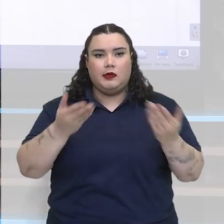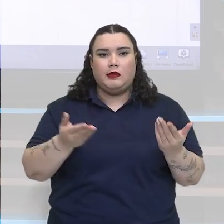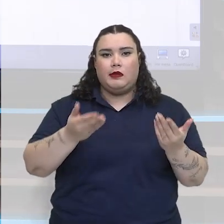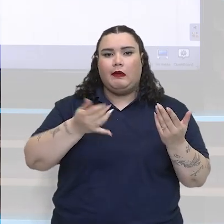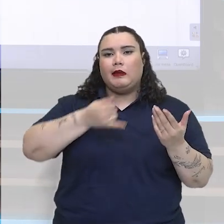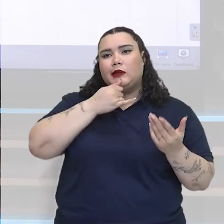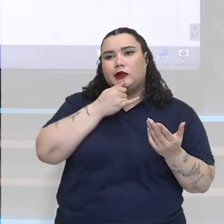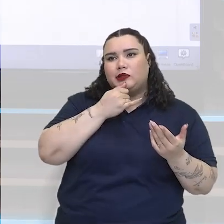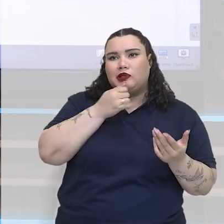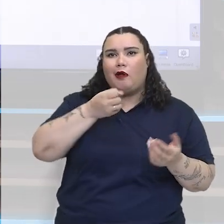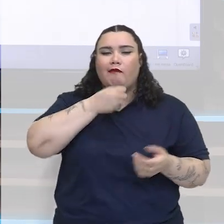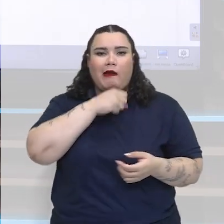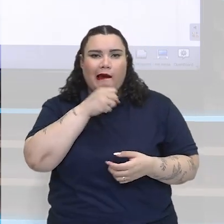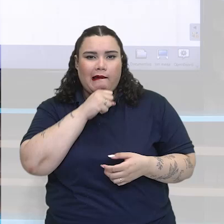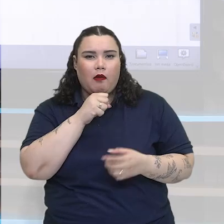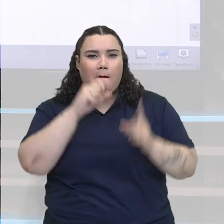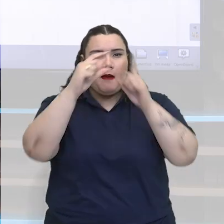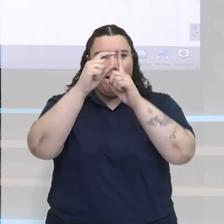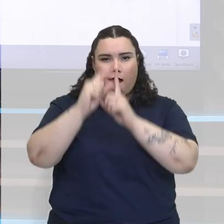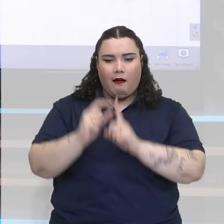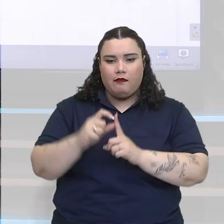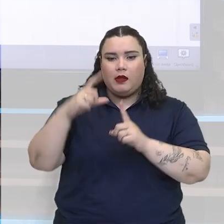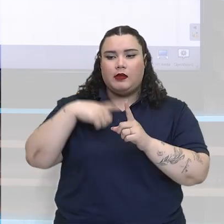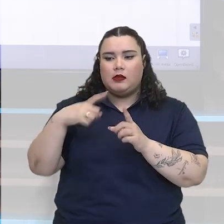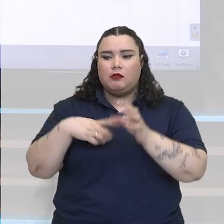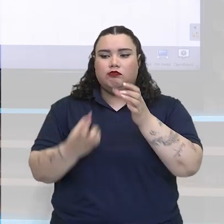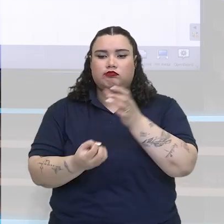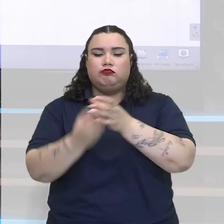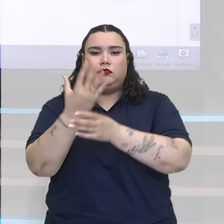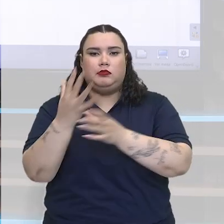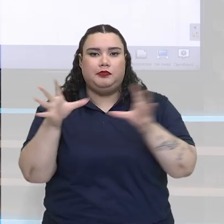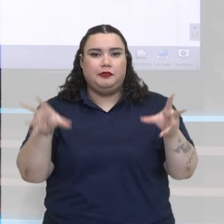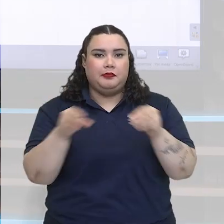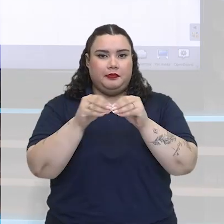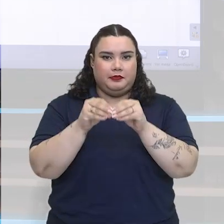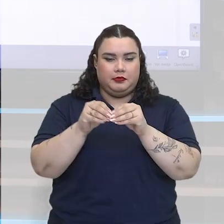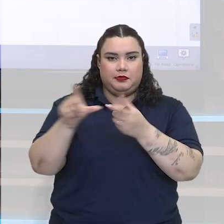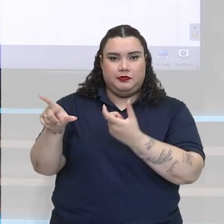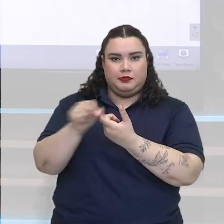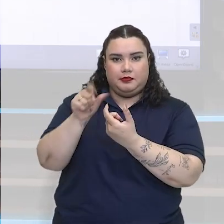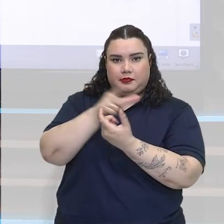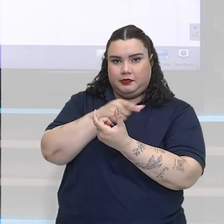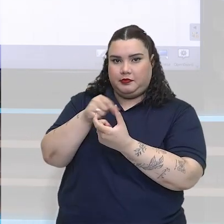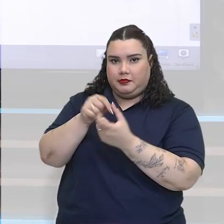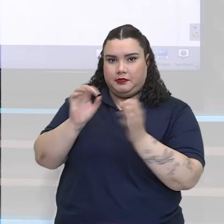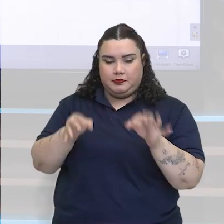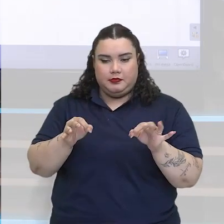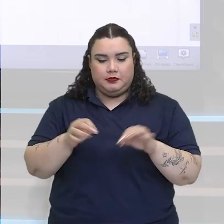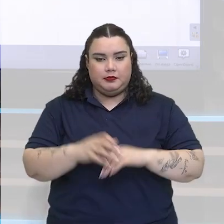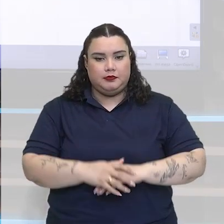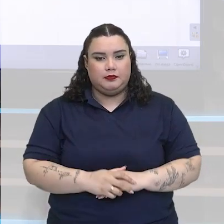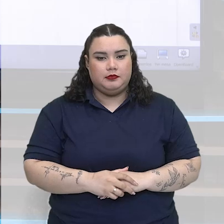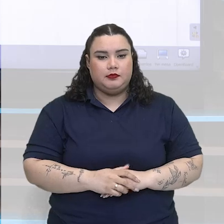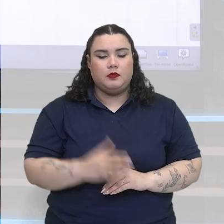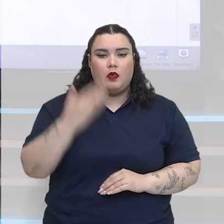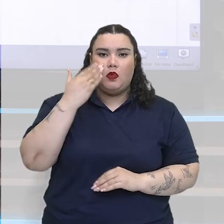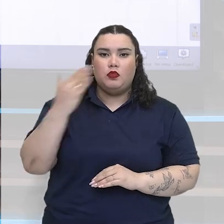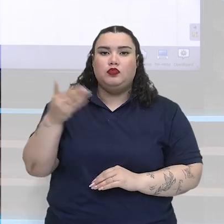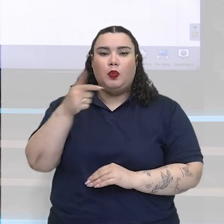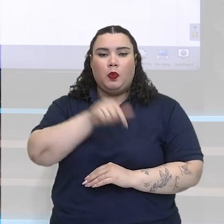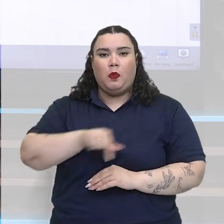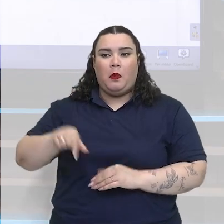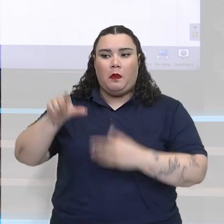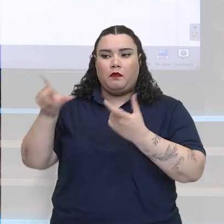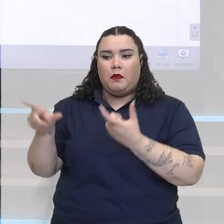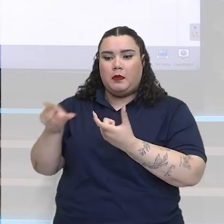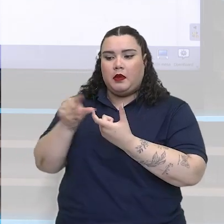entristecer, envelhecer e várias outras palavras. Veja, eu tenho aqui o prefixo em,